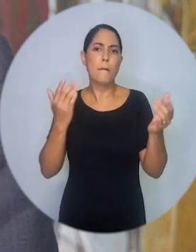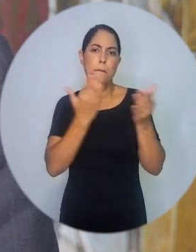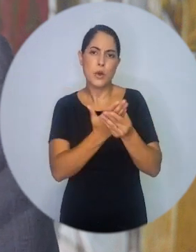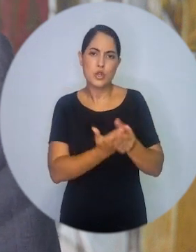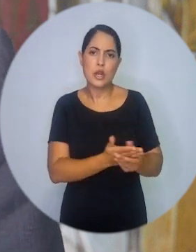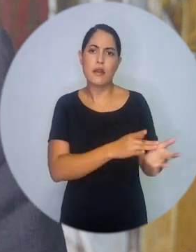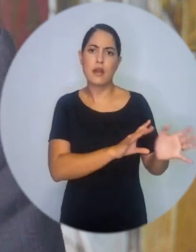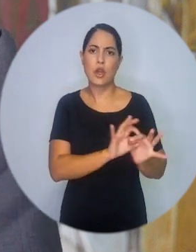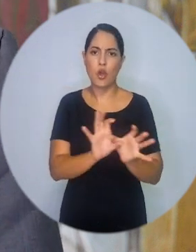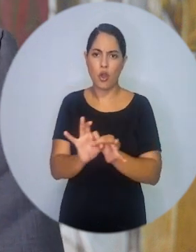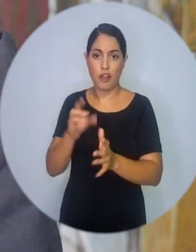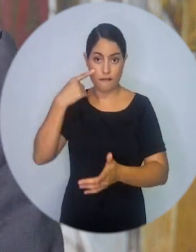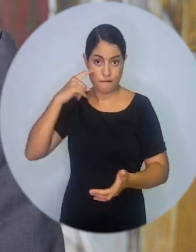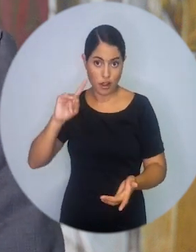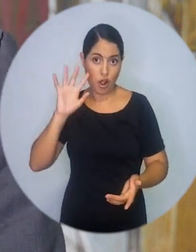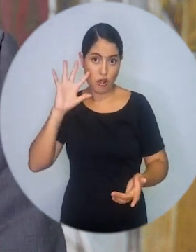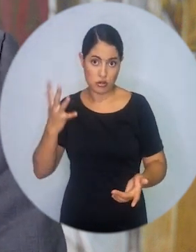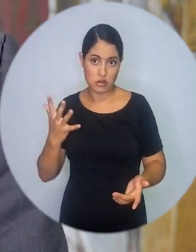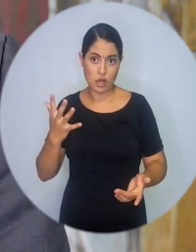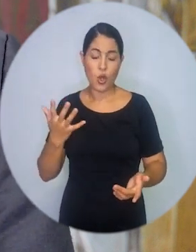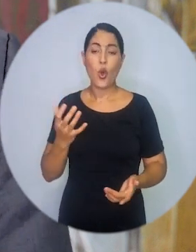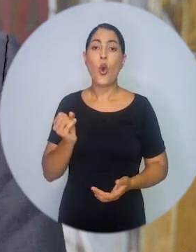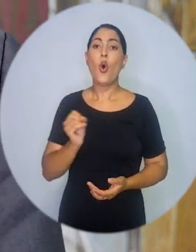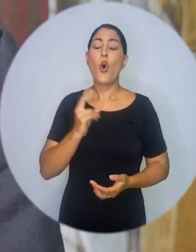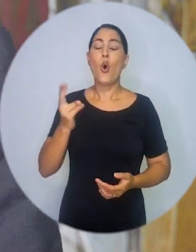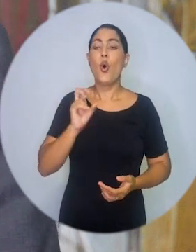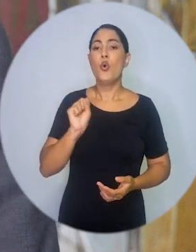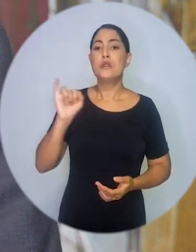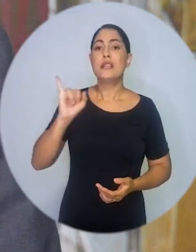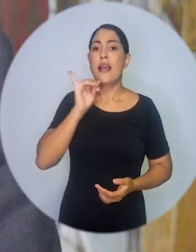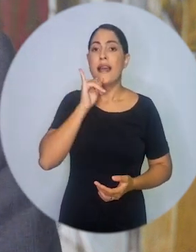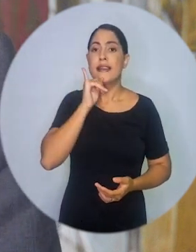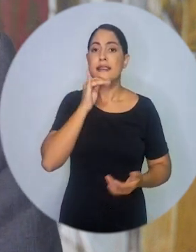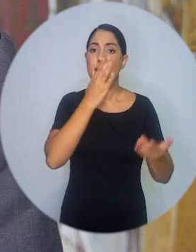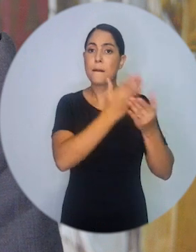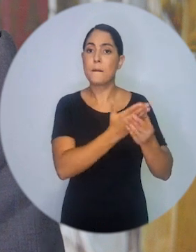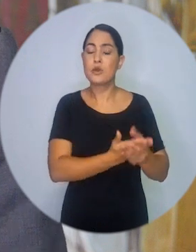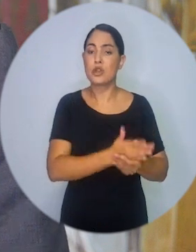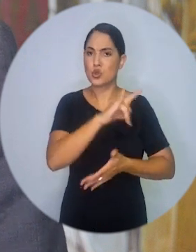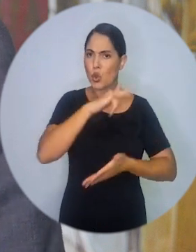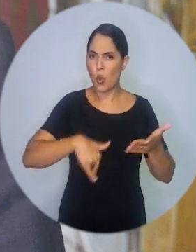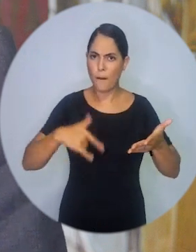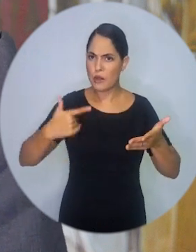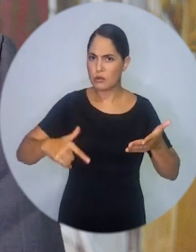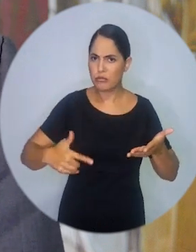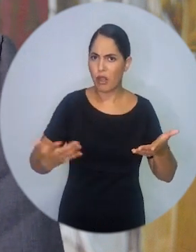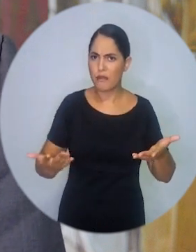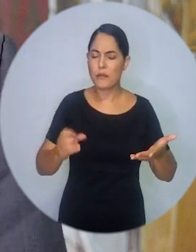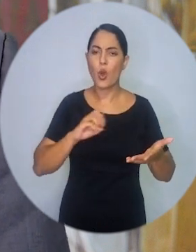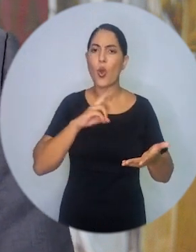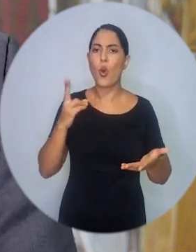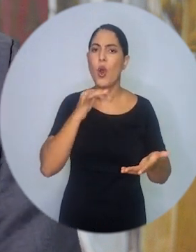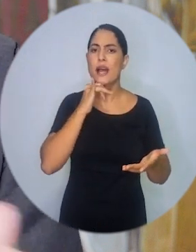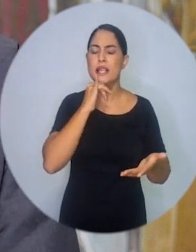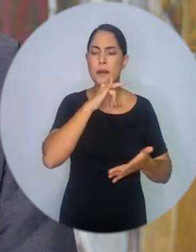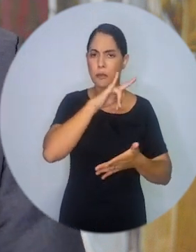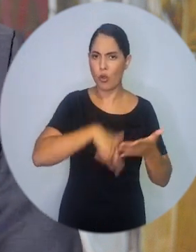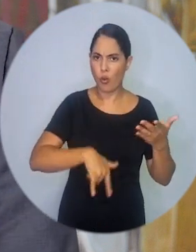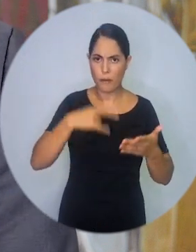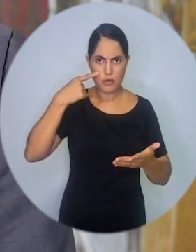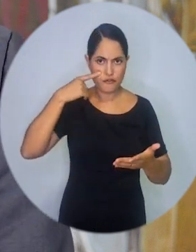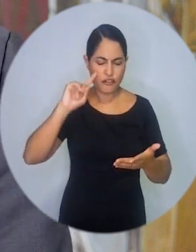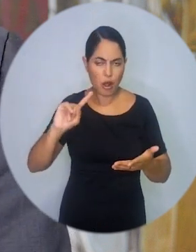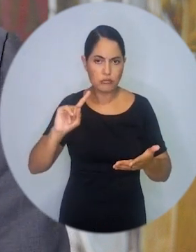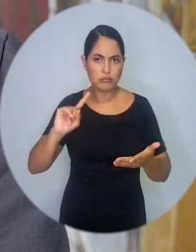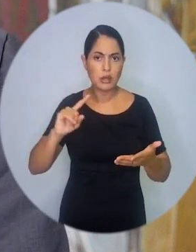são interpostos têm características de fraude, se em todos aqueles processos realmente tem ausência de documentos ou documentos